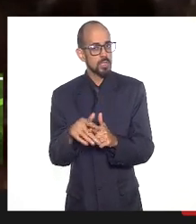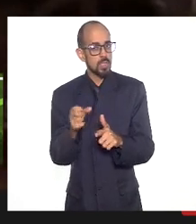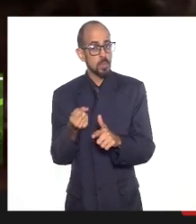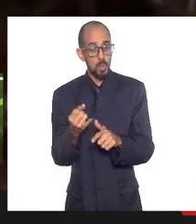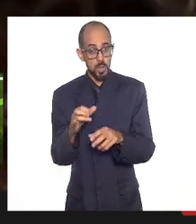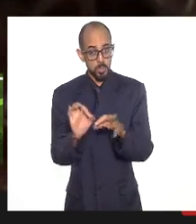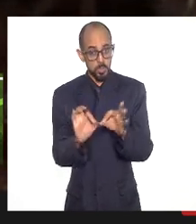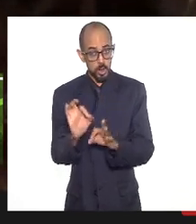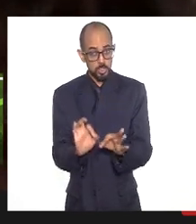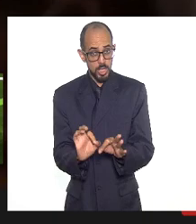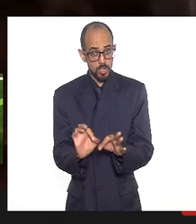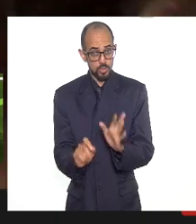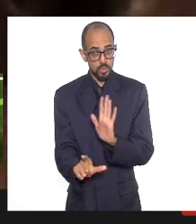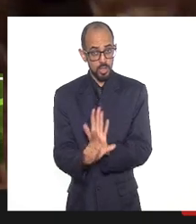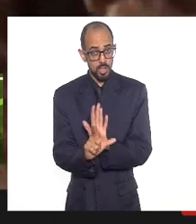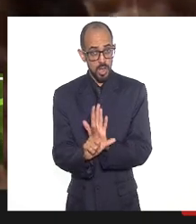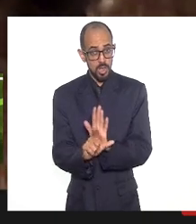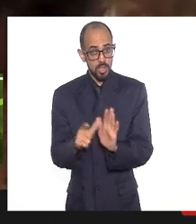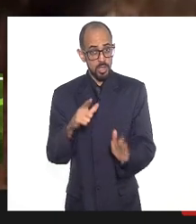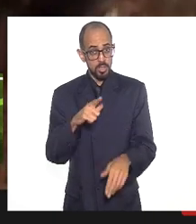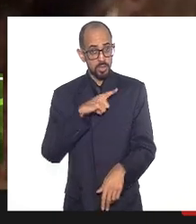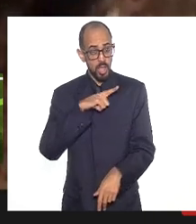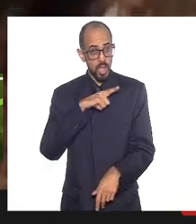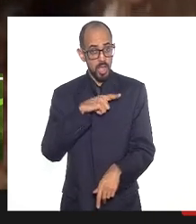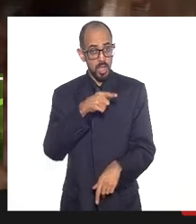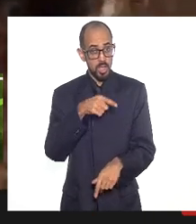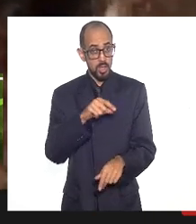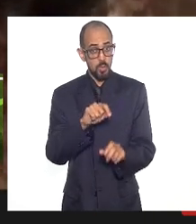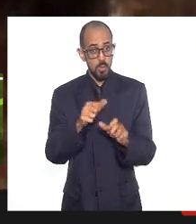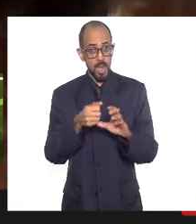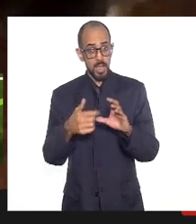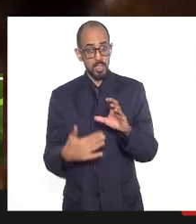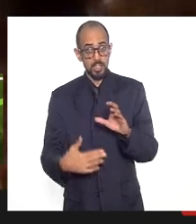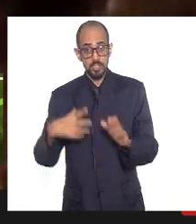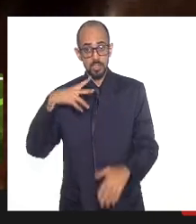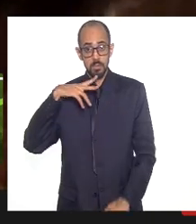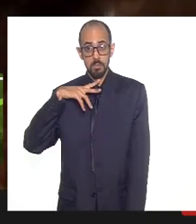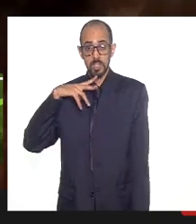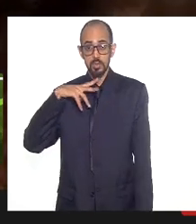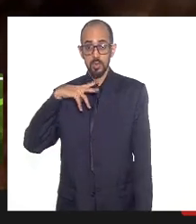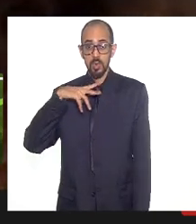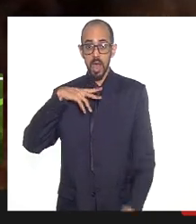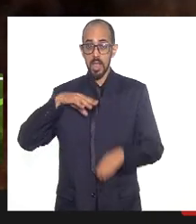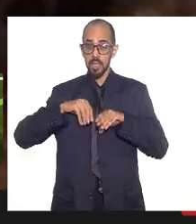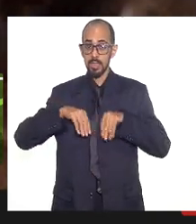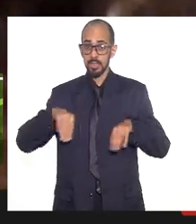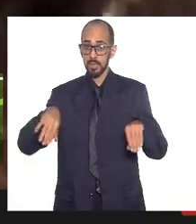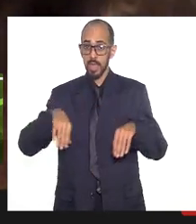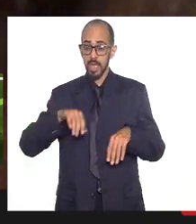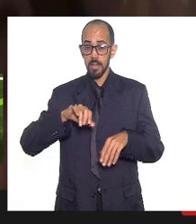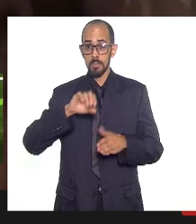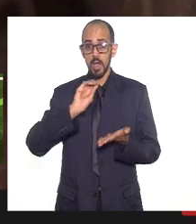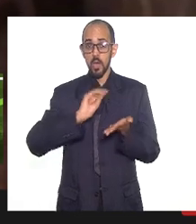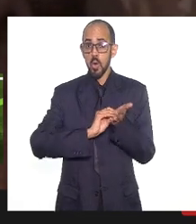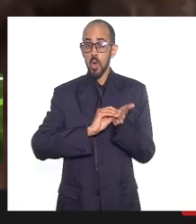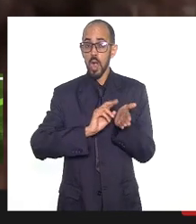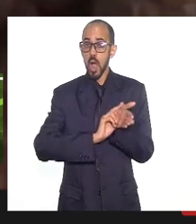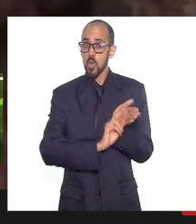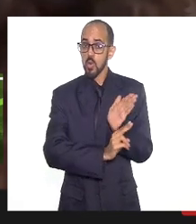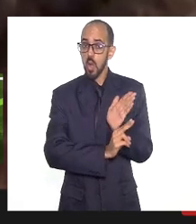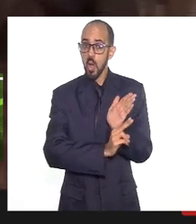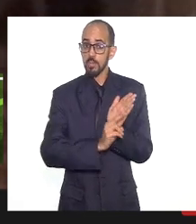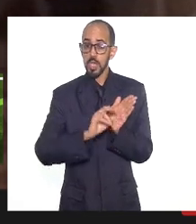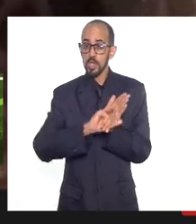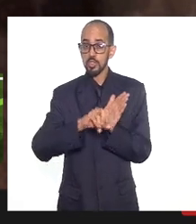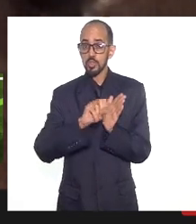lei traz um caráter privatista da terra. Né? Para as comunidades, seu Zé Adriano, lá do Quilombo Santa Rita